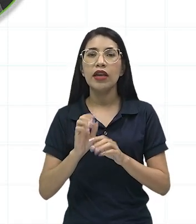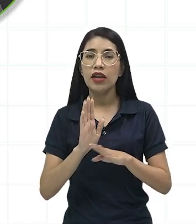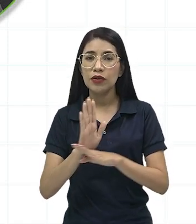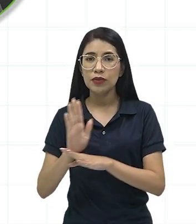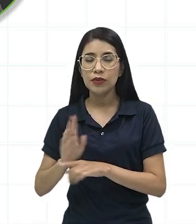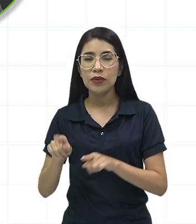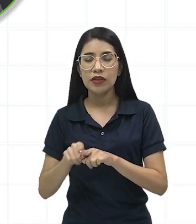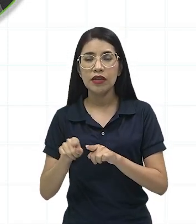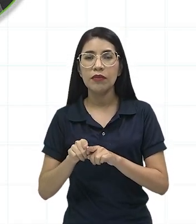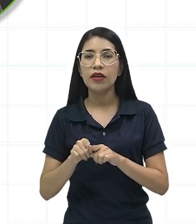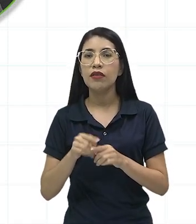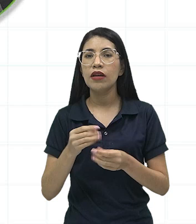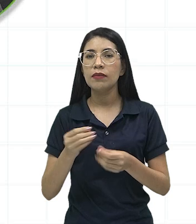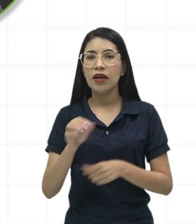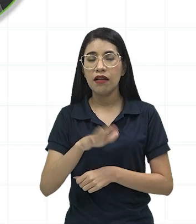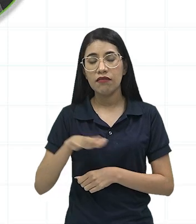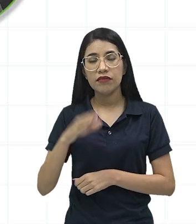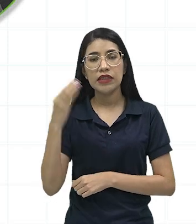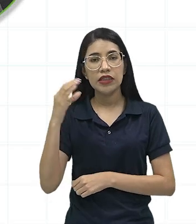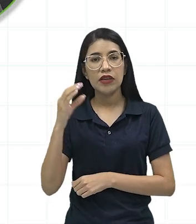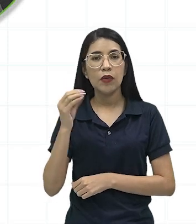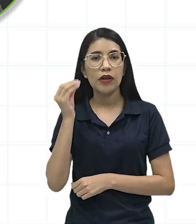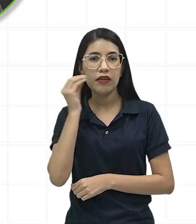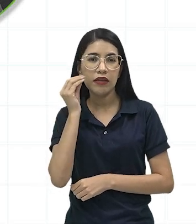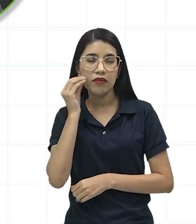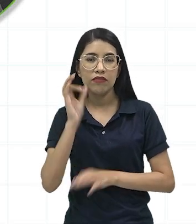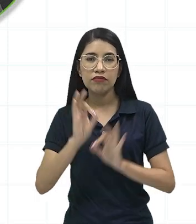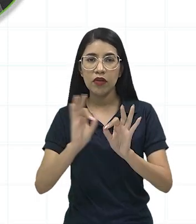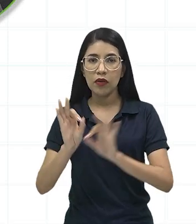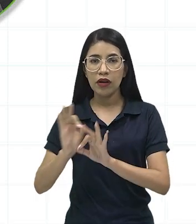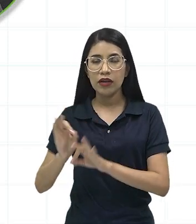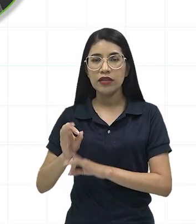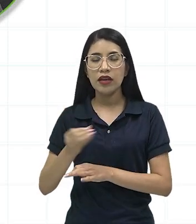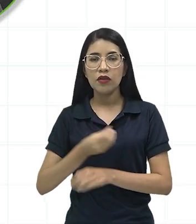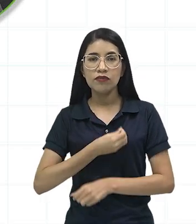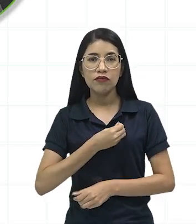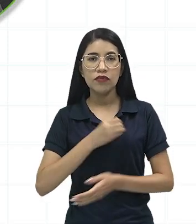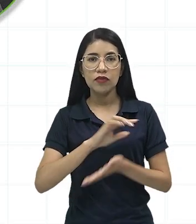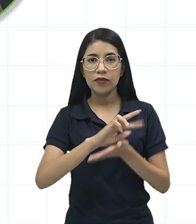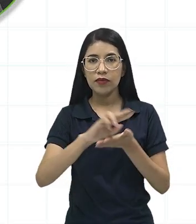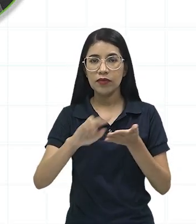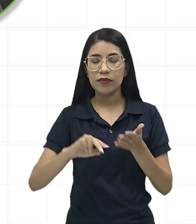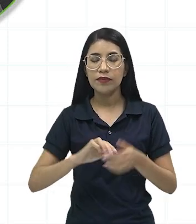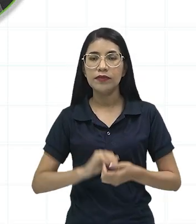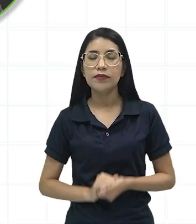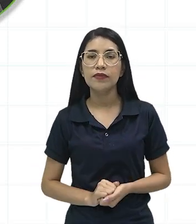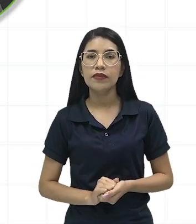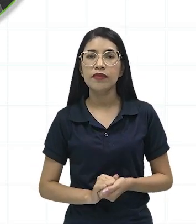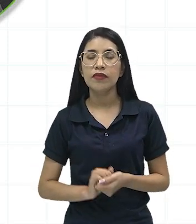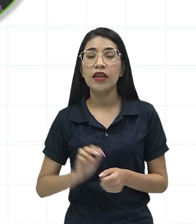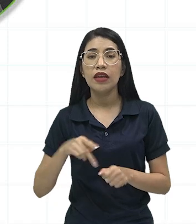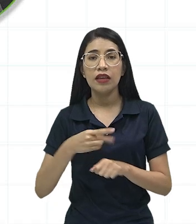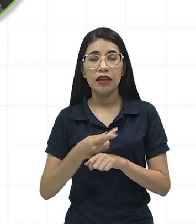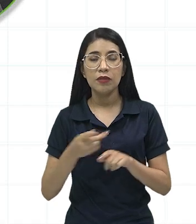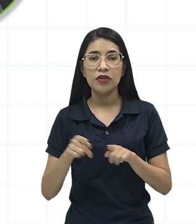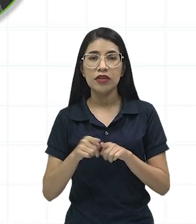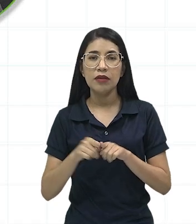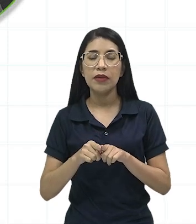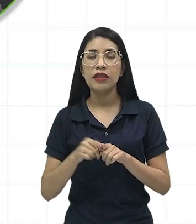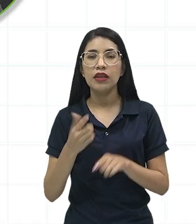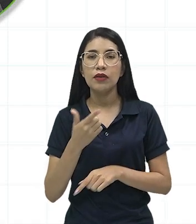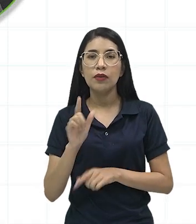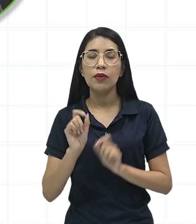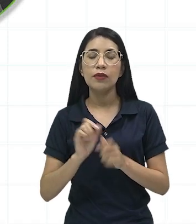área científica, né, quando ele tentou organizar esses seres vivos. E aí, posteriormente, a gente vê aí o